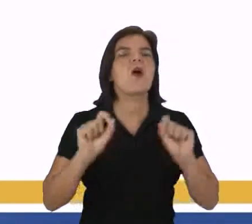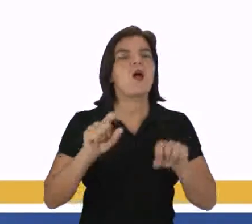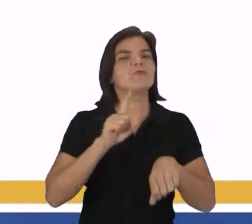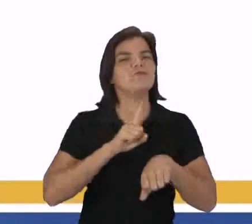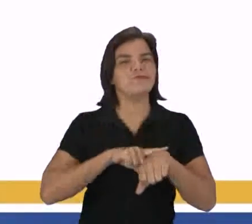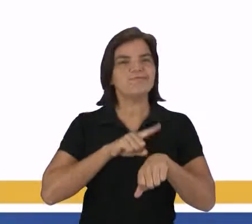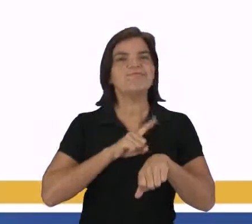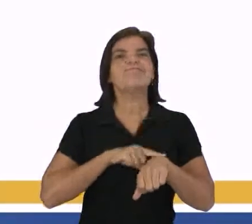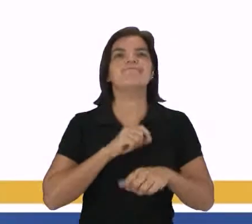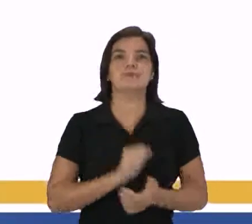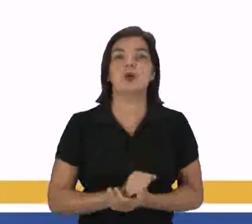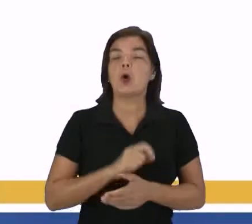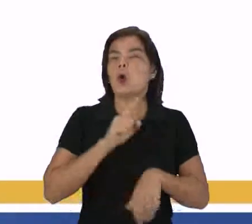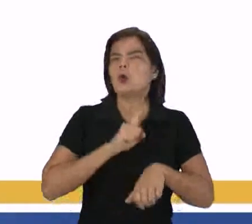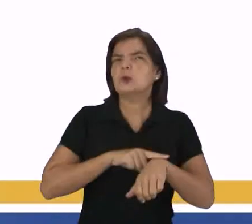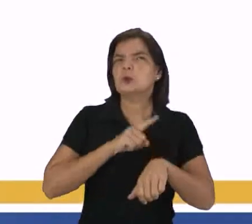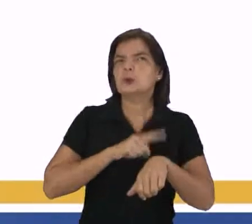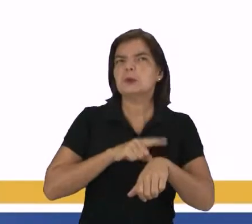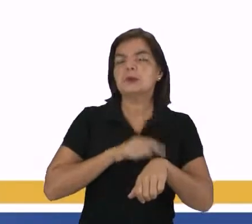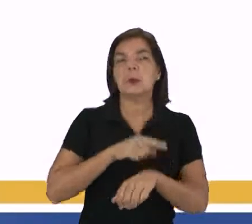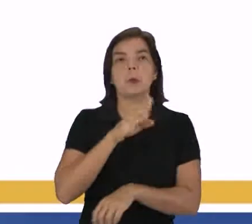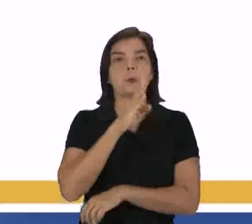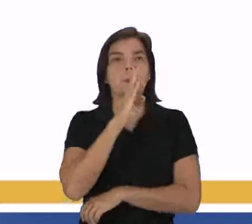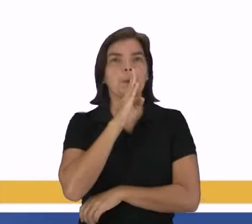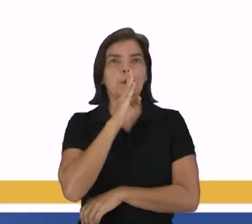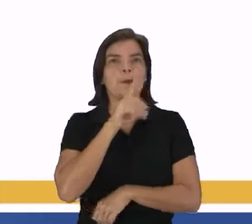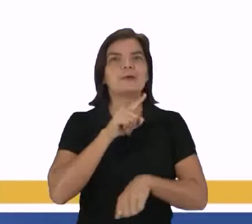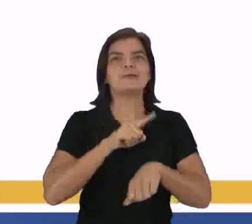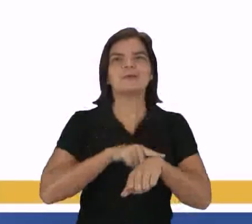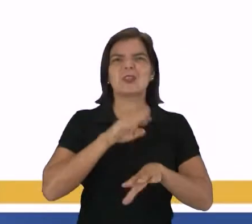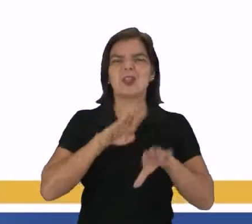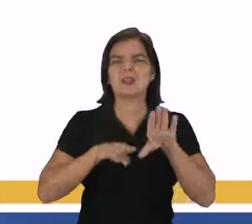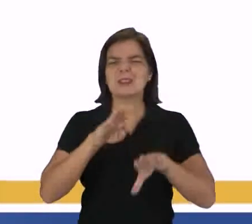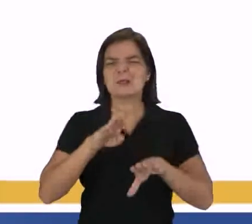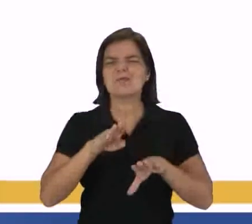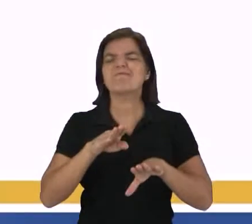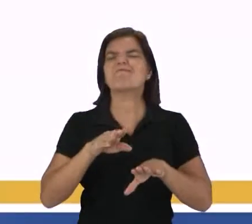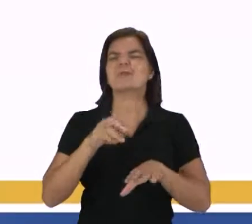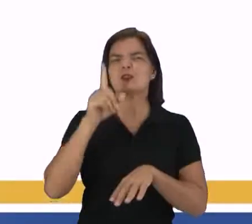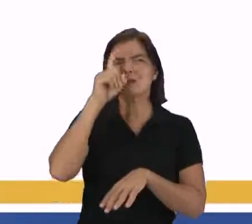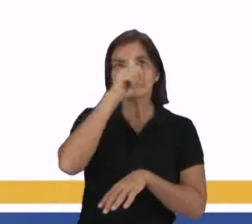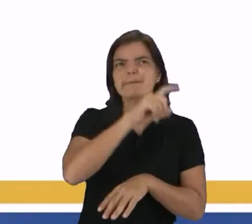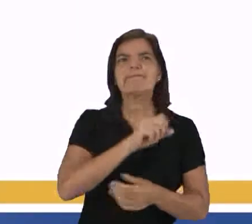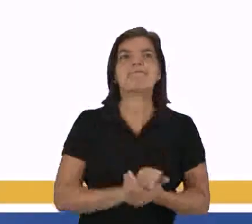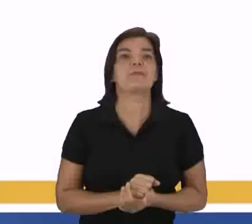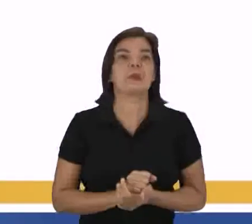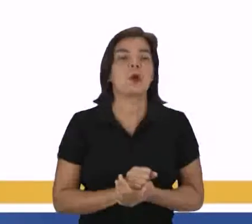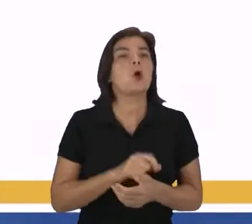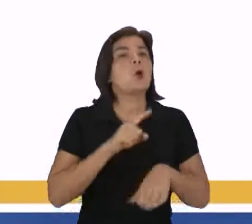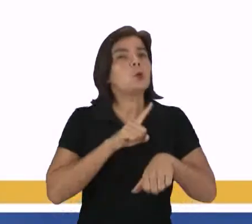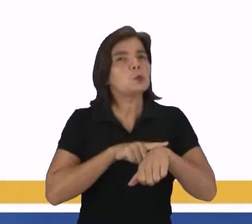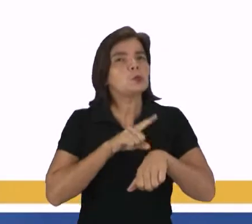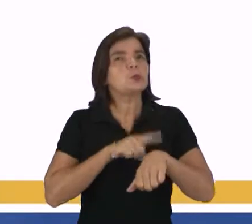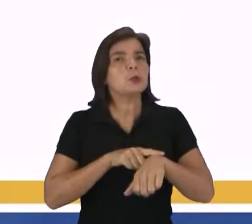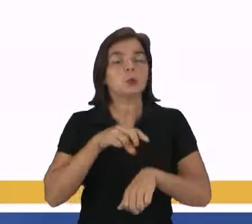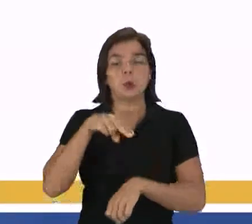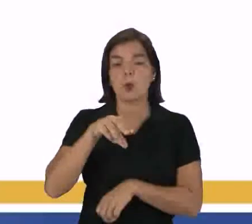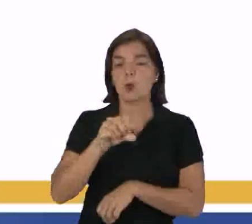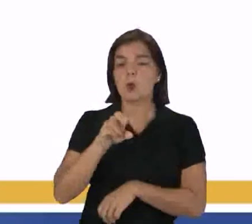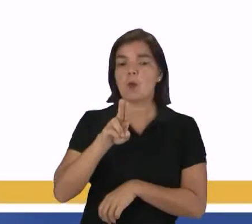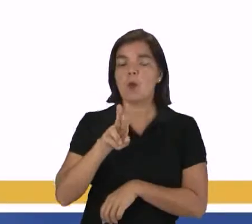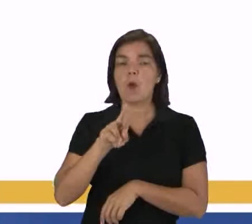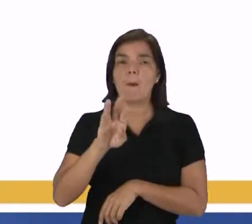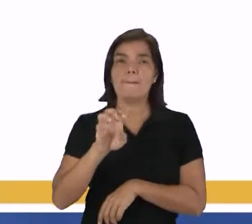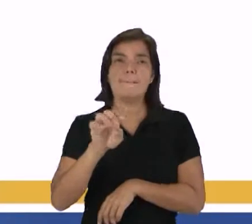o tempo. O tempo ataca em silêncio. O tempo usa armas químicas. Com o